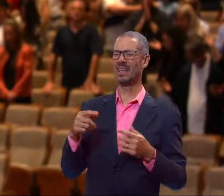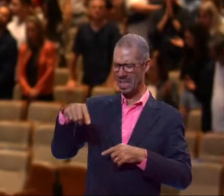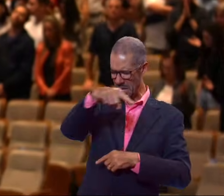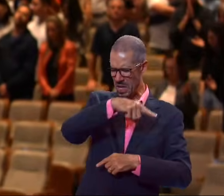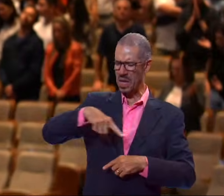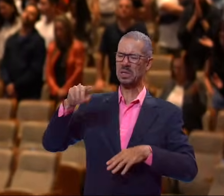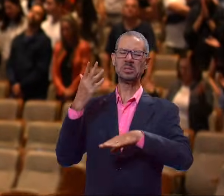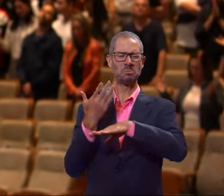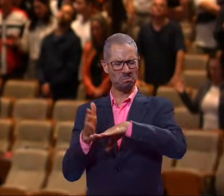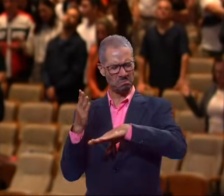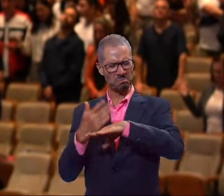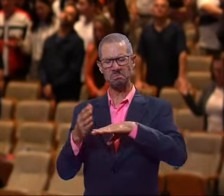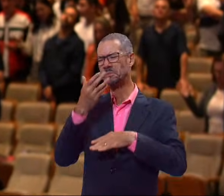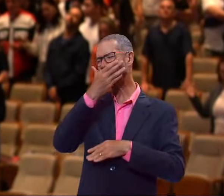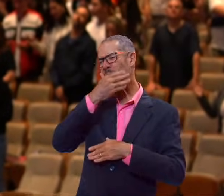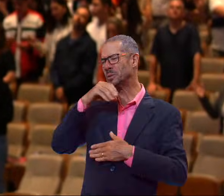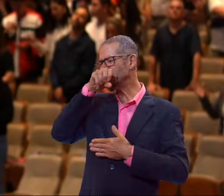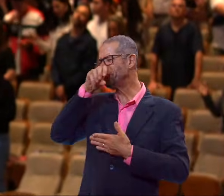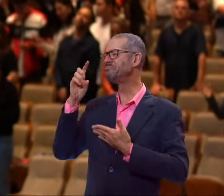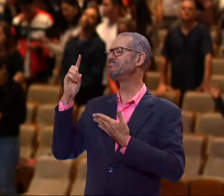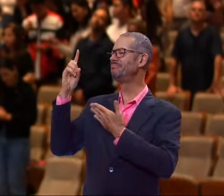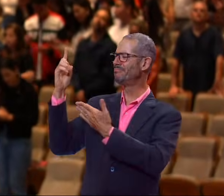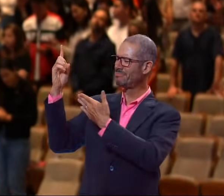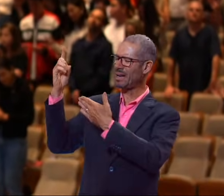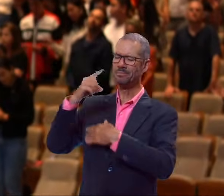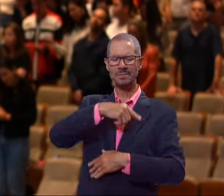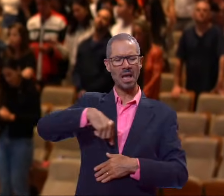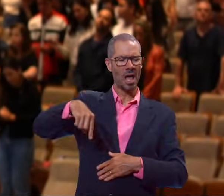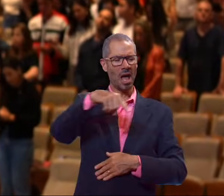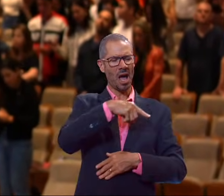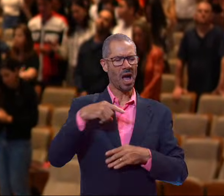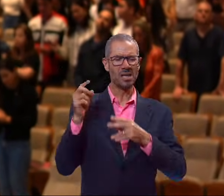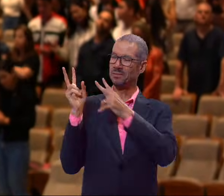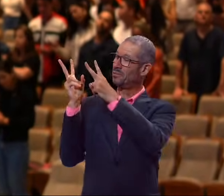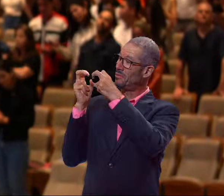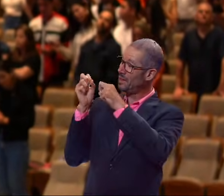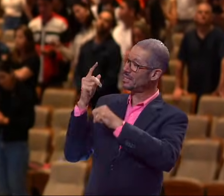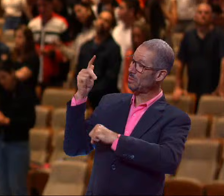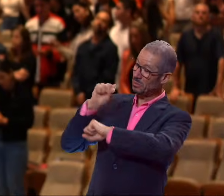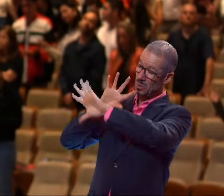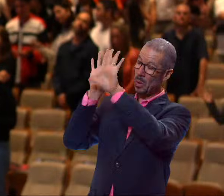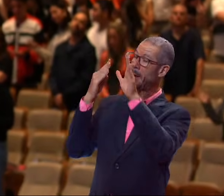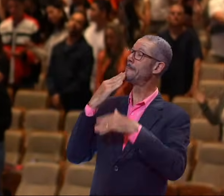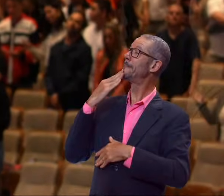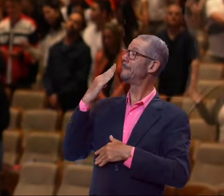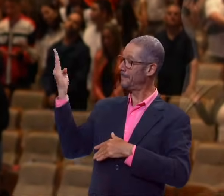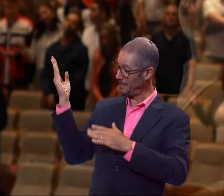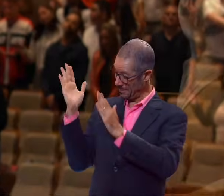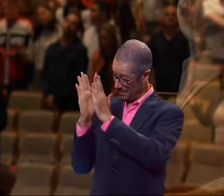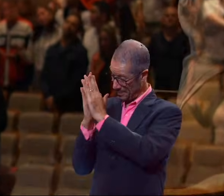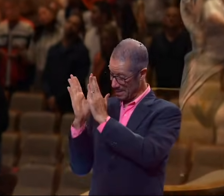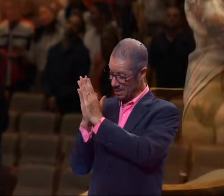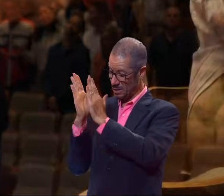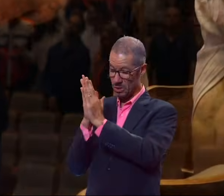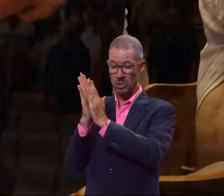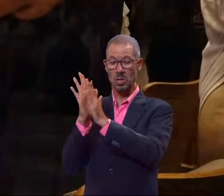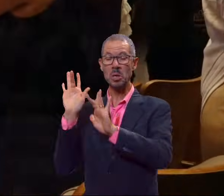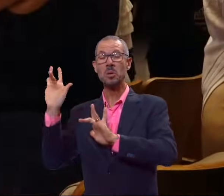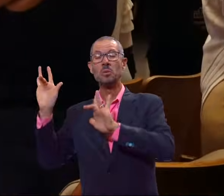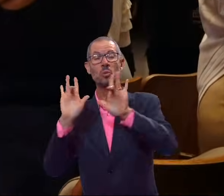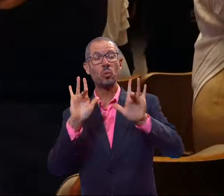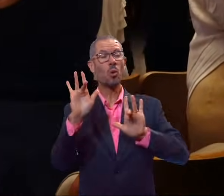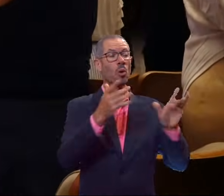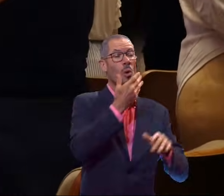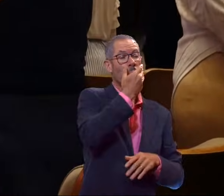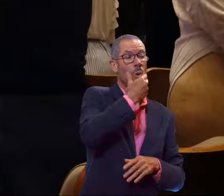ponham em prática, Pai, e que eles vejam a tua glória. Eu quero pedir, levanta homens e mulheres de Deus